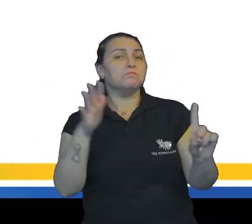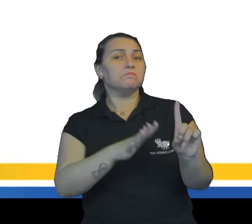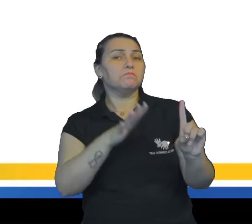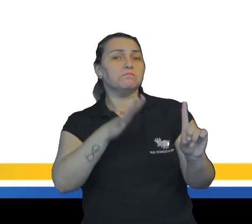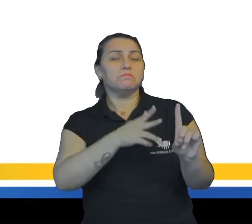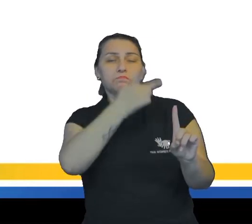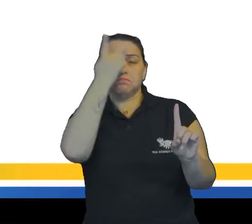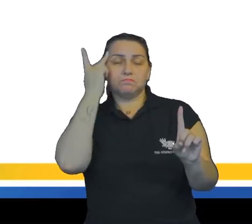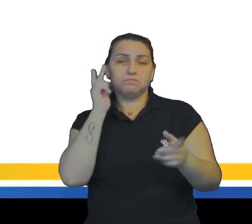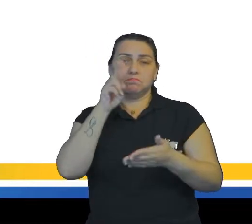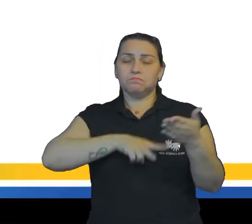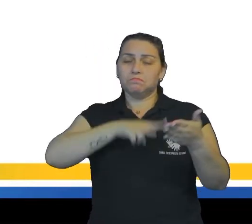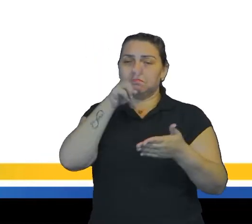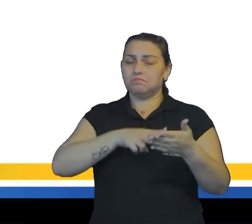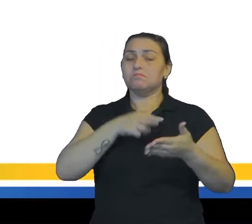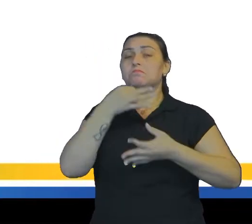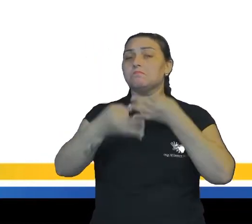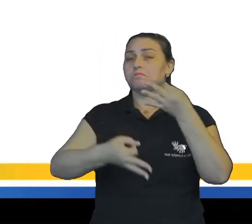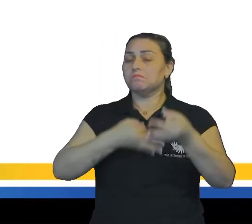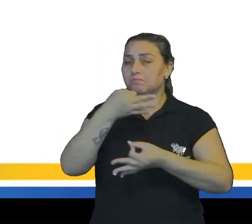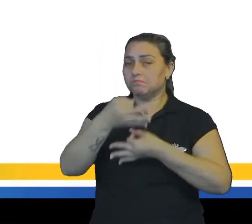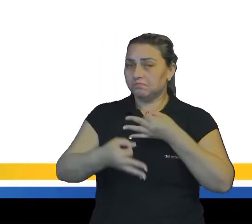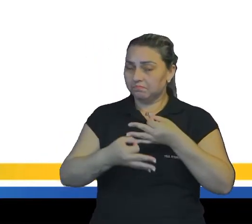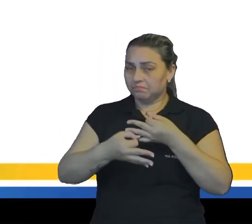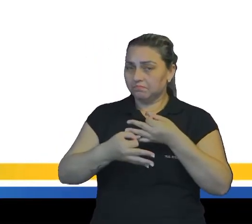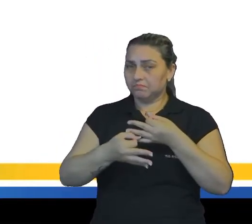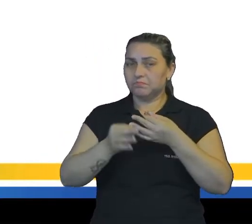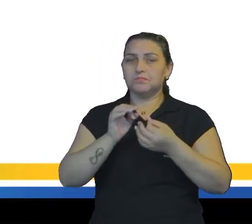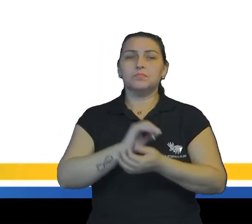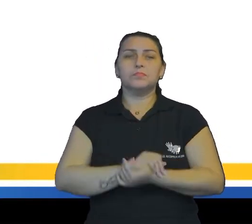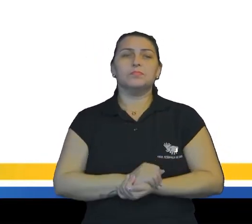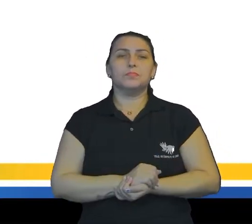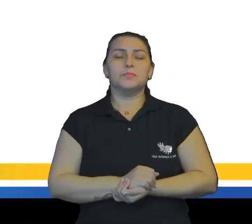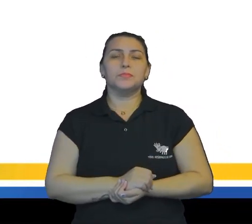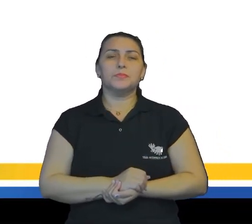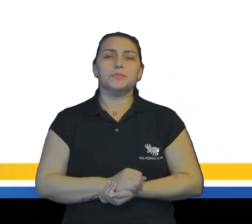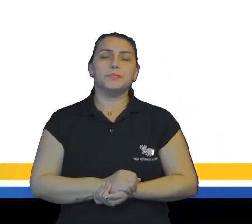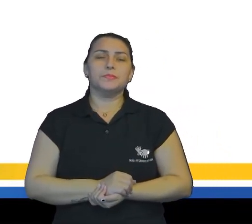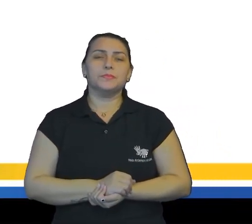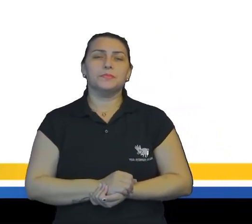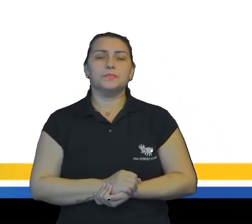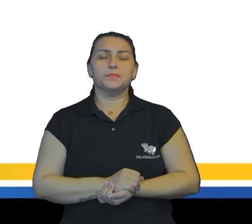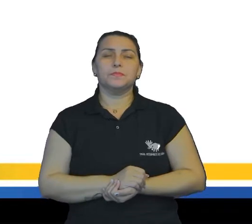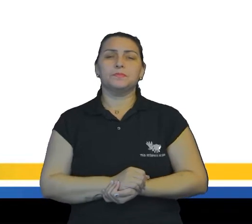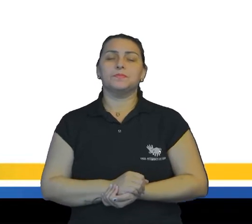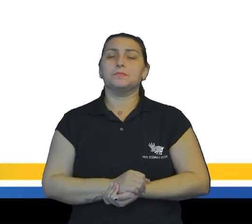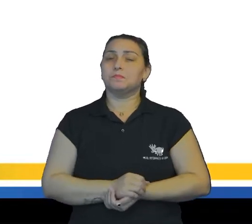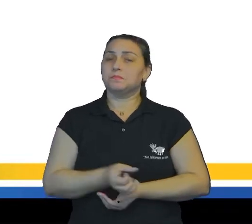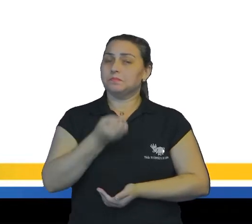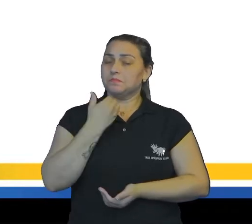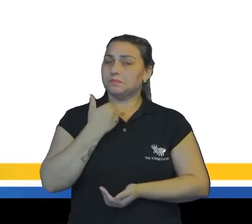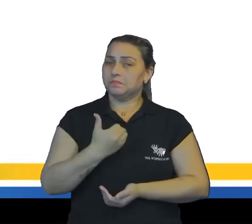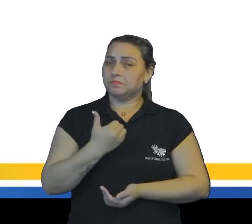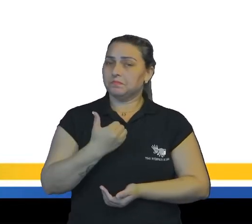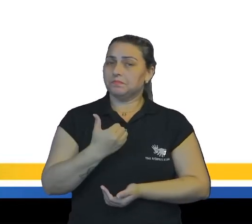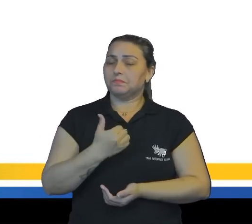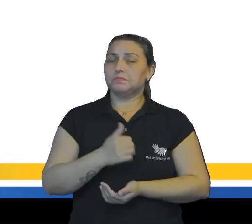influenciar o leitor sobre um ponto de vista ou uma opinião. Muito bem.